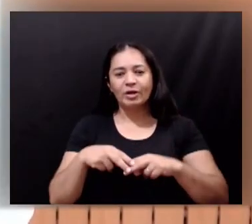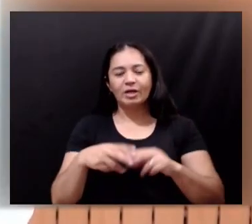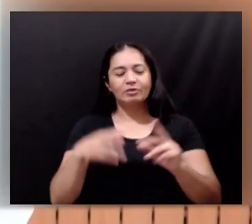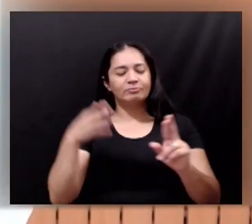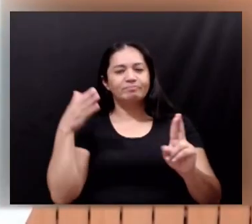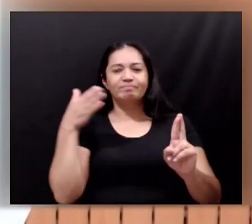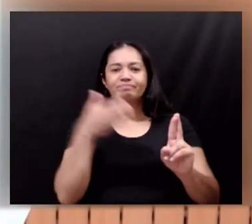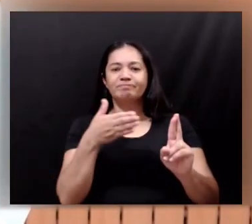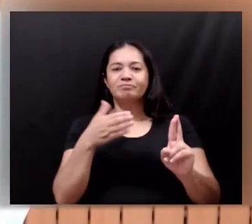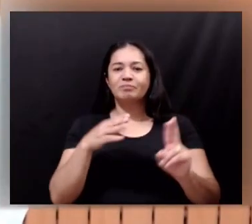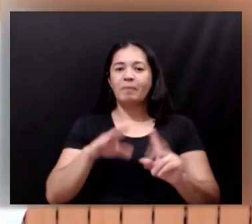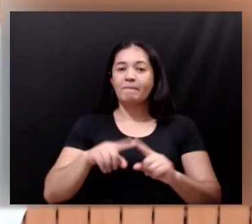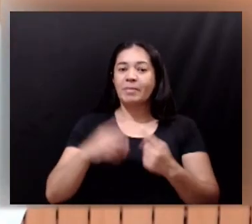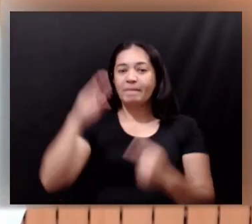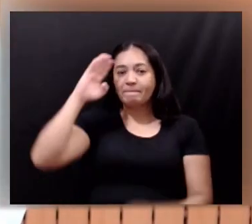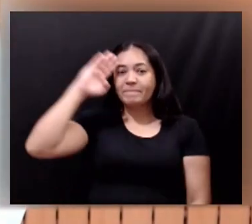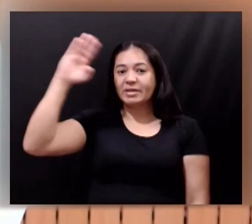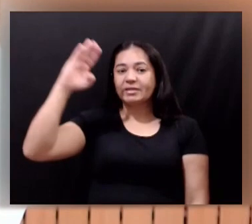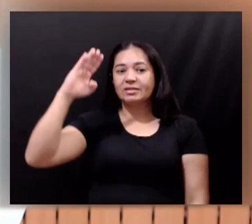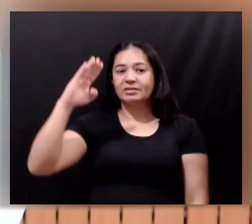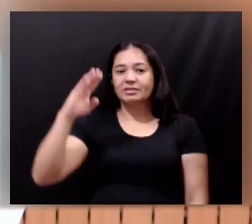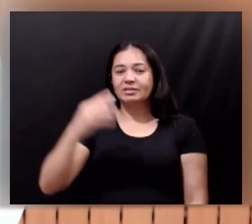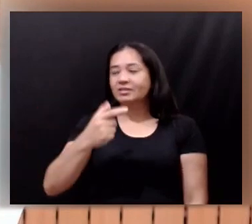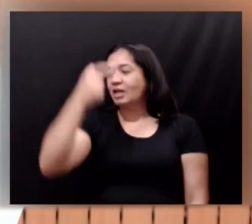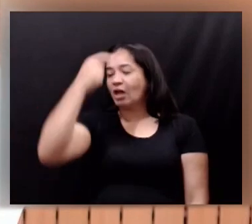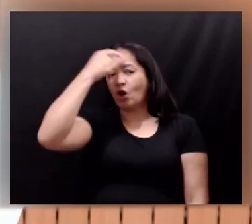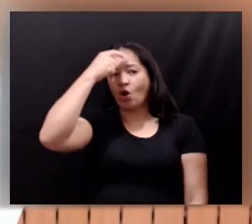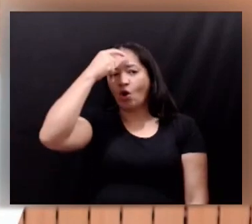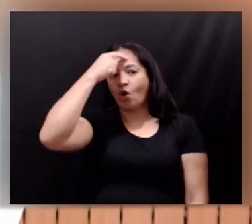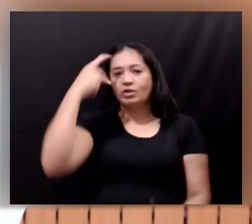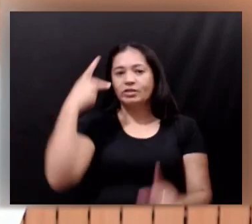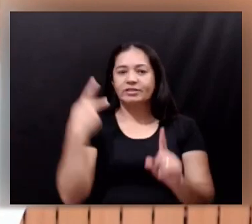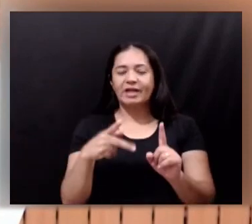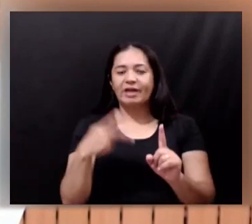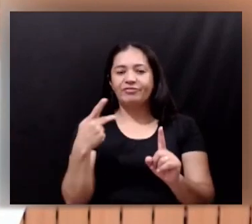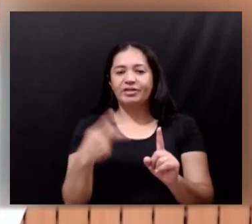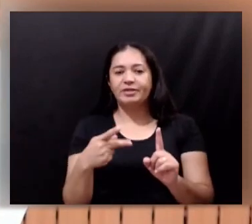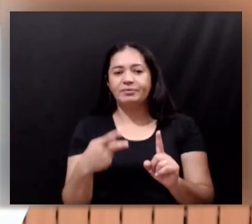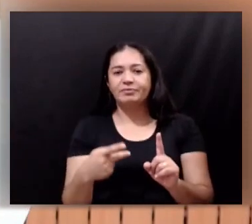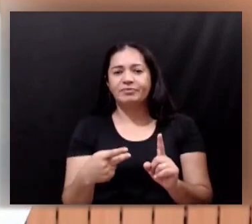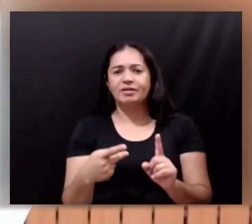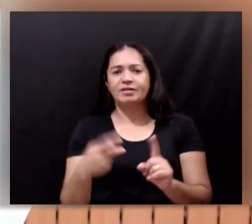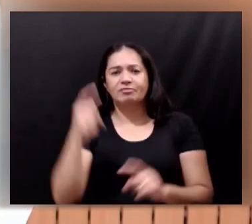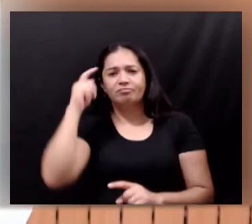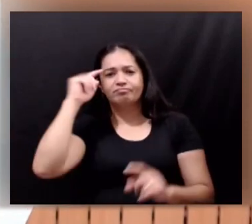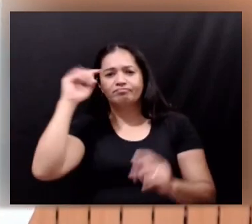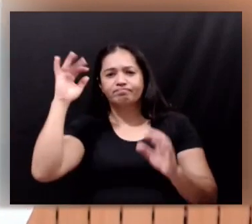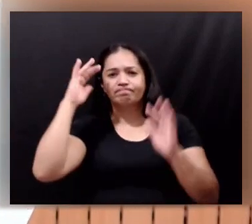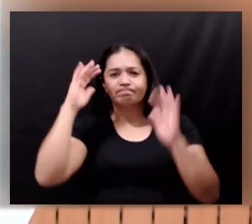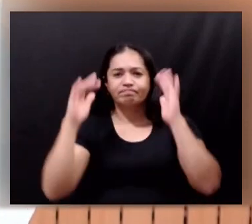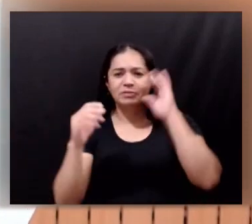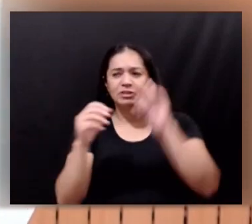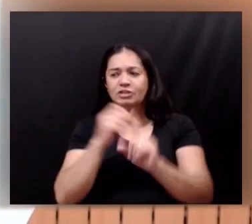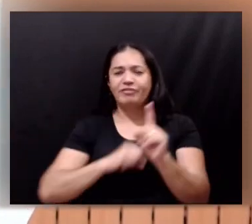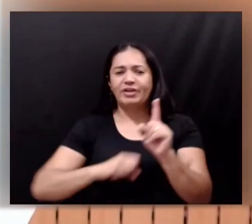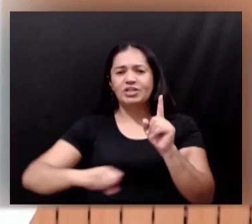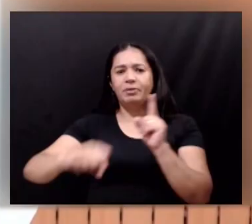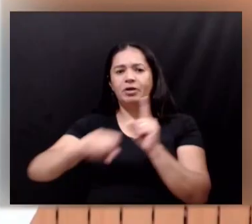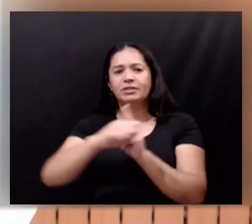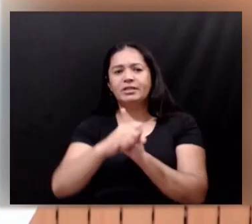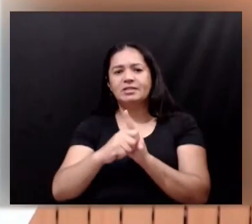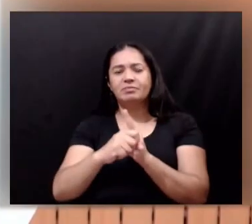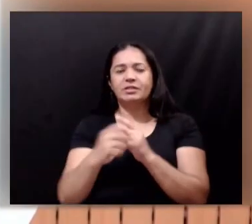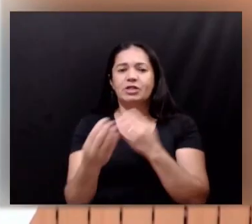pela sua consciência de trazer reflexões sociais de como esse debate